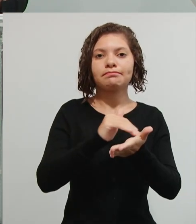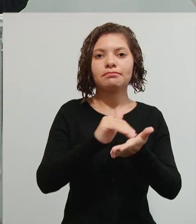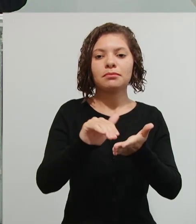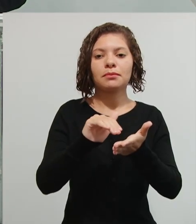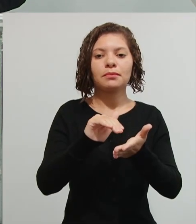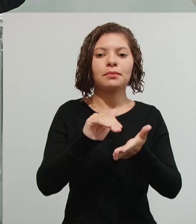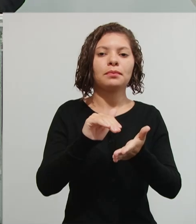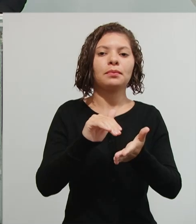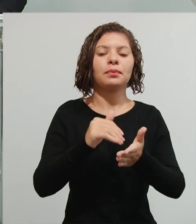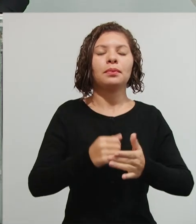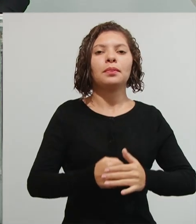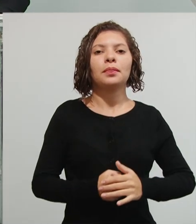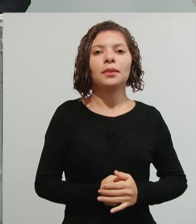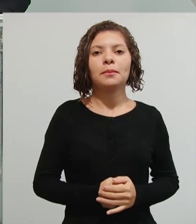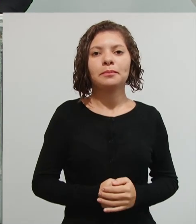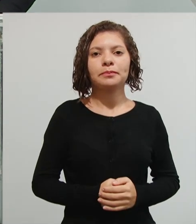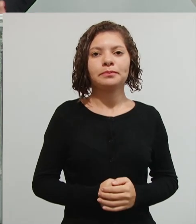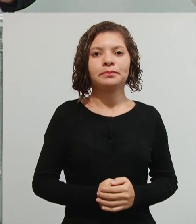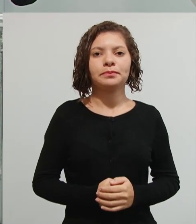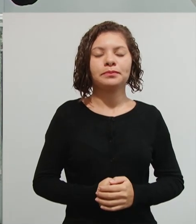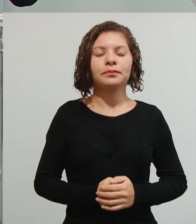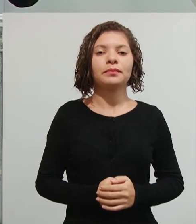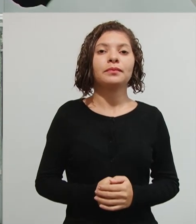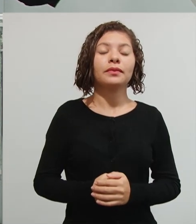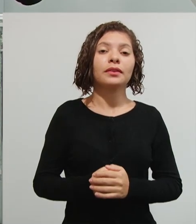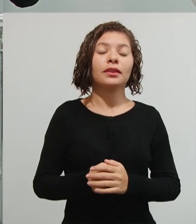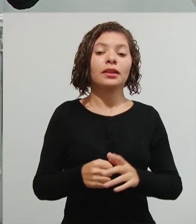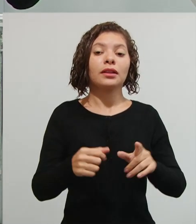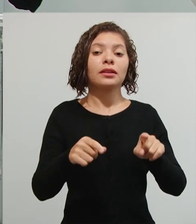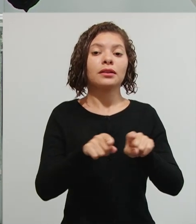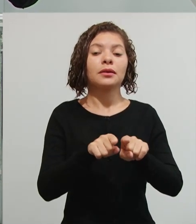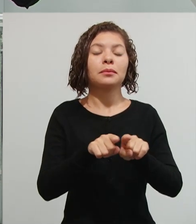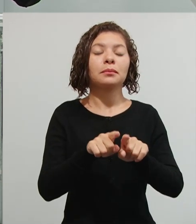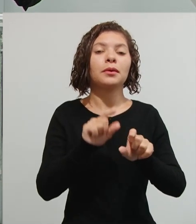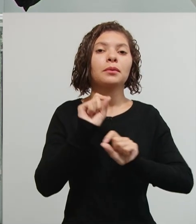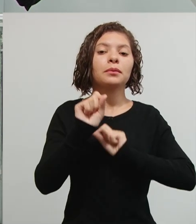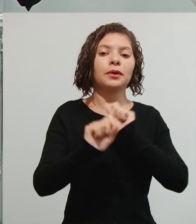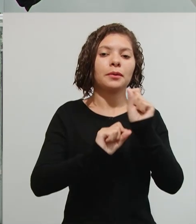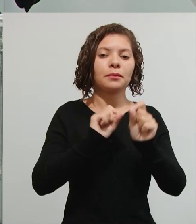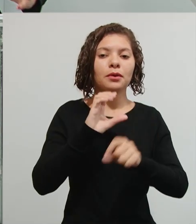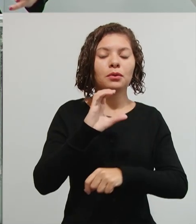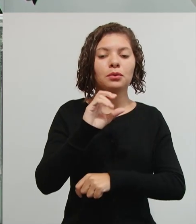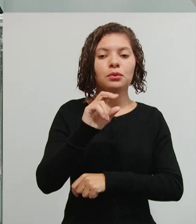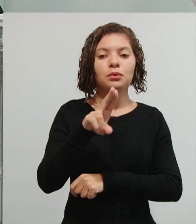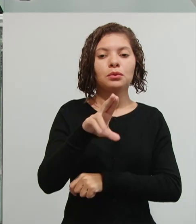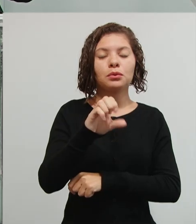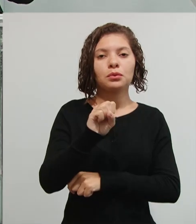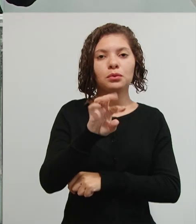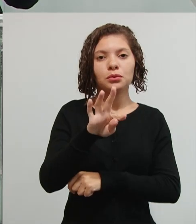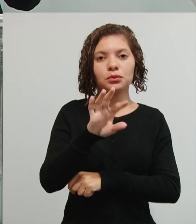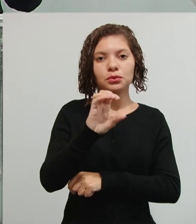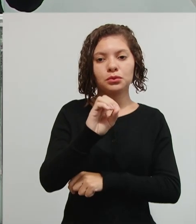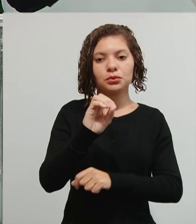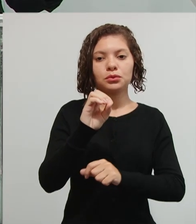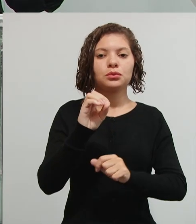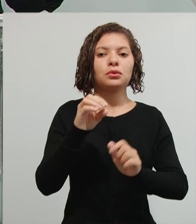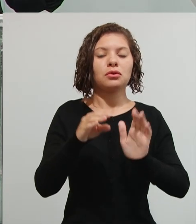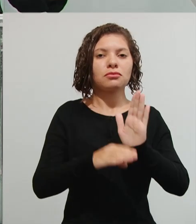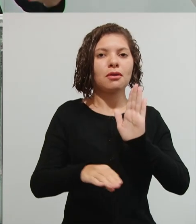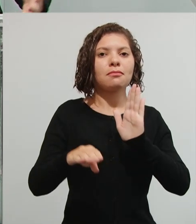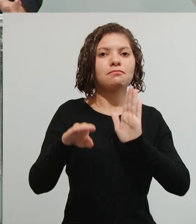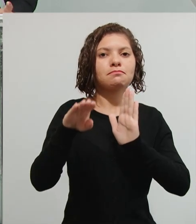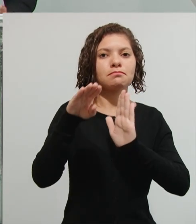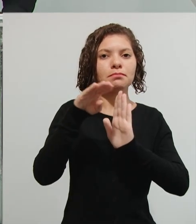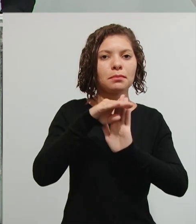está descobrindo uma outra. É muito essa ideia de entender que o custo de, por exemplo, aumentar as medidas